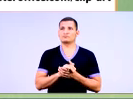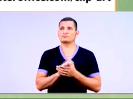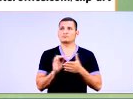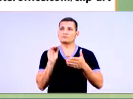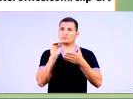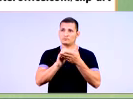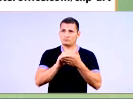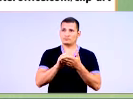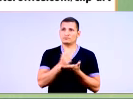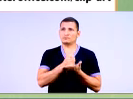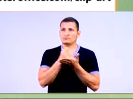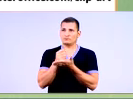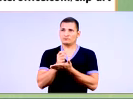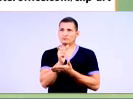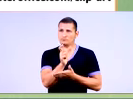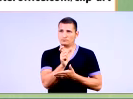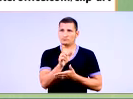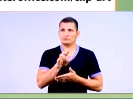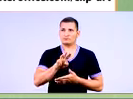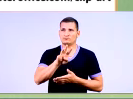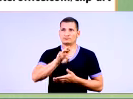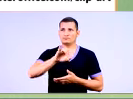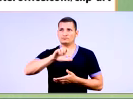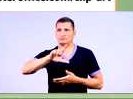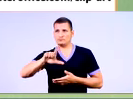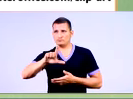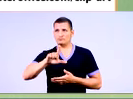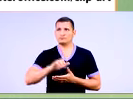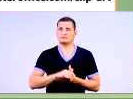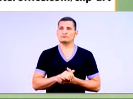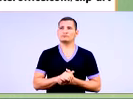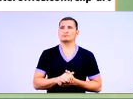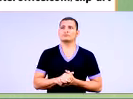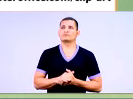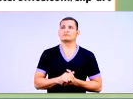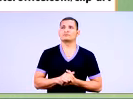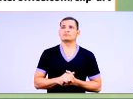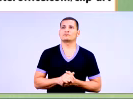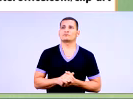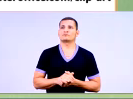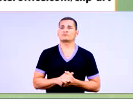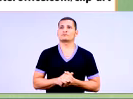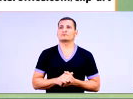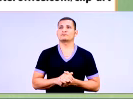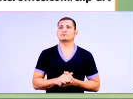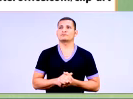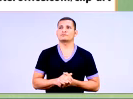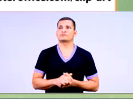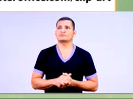will, nós iremos o quê? Ler. We will read.